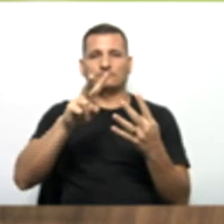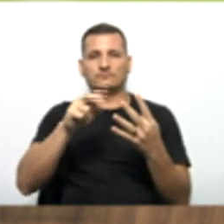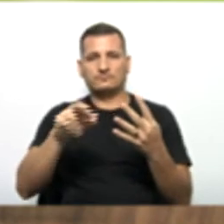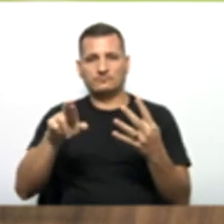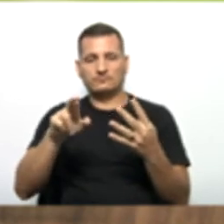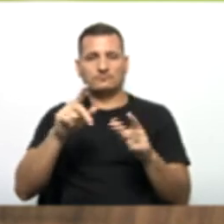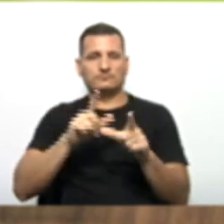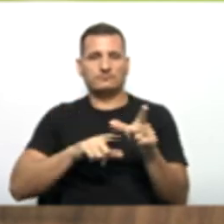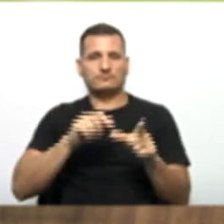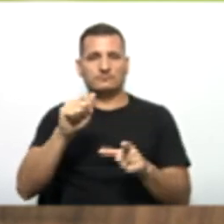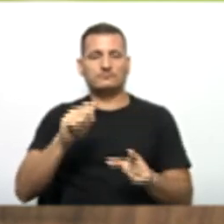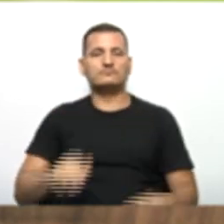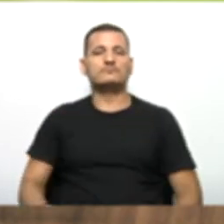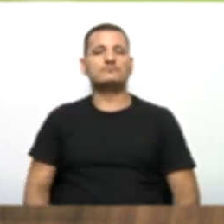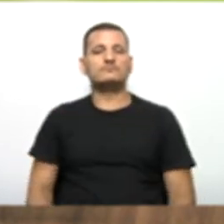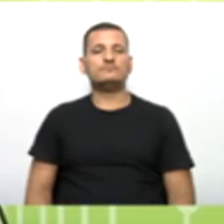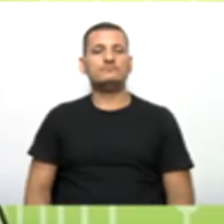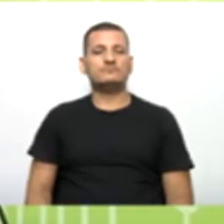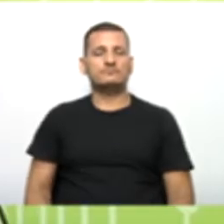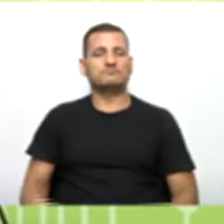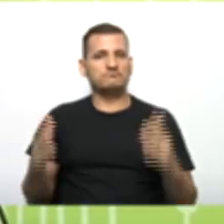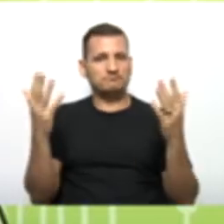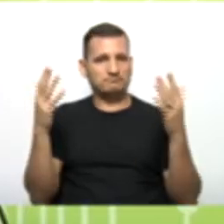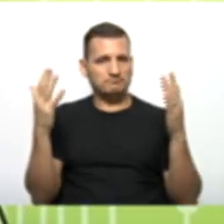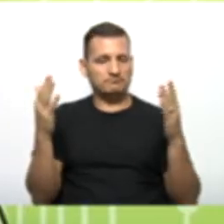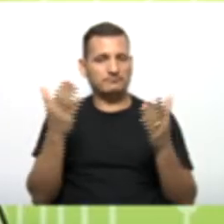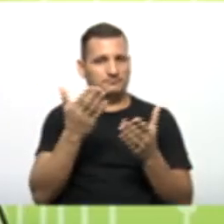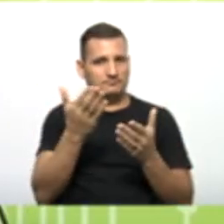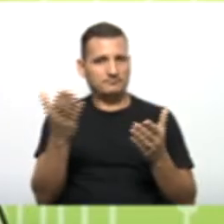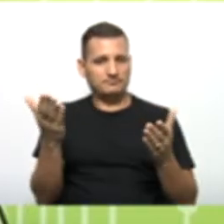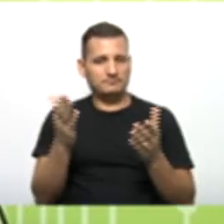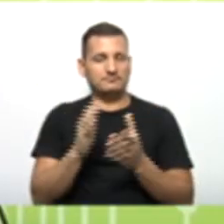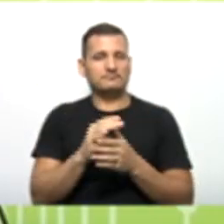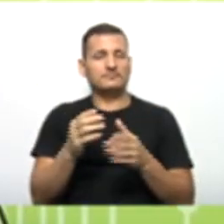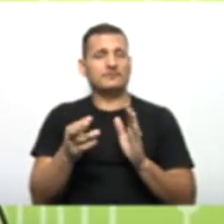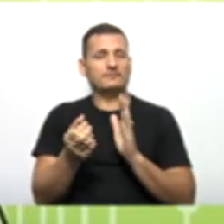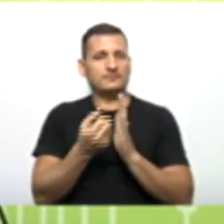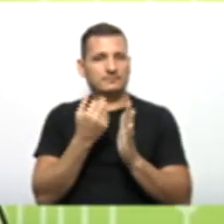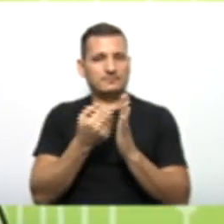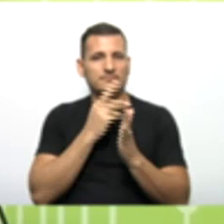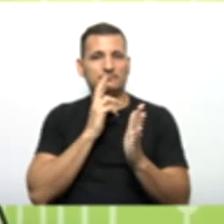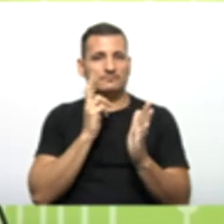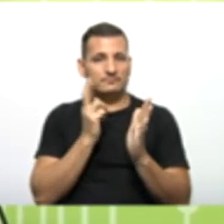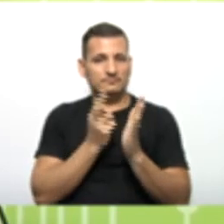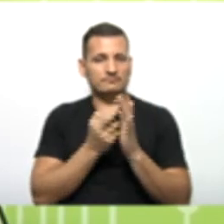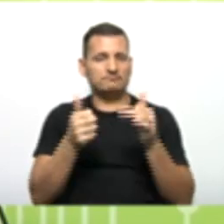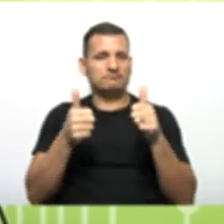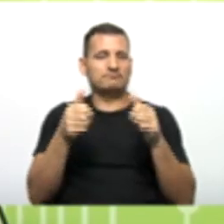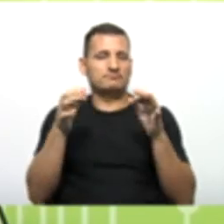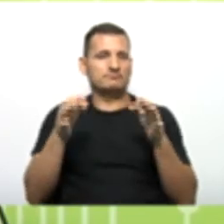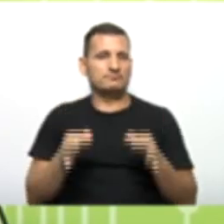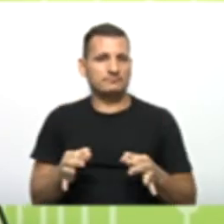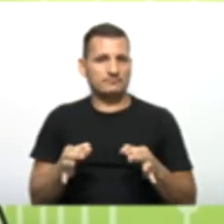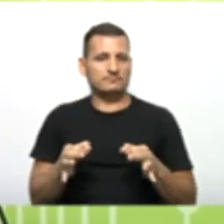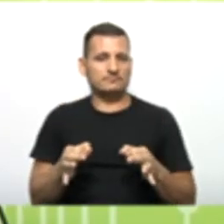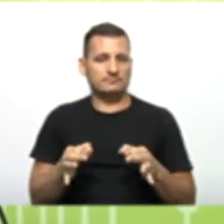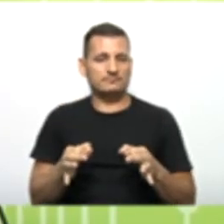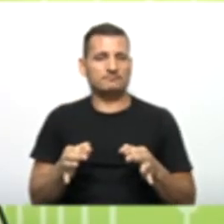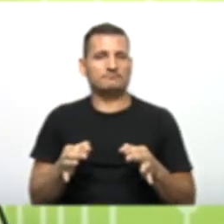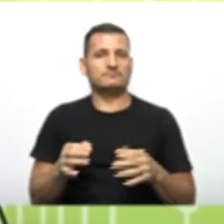letra muito bem parabéns a todos aí que enviar essas respostas corretas está